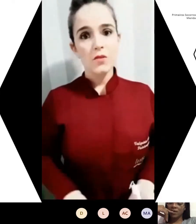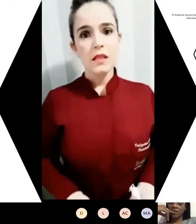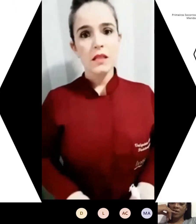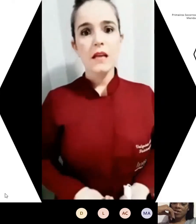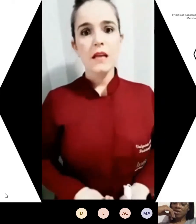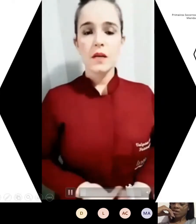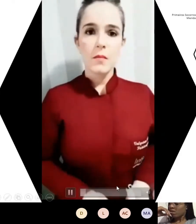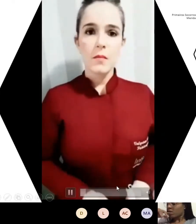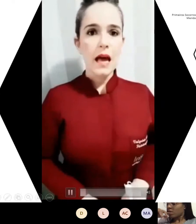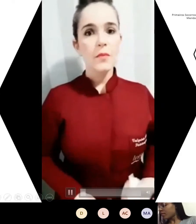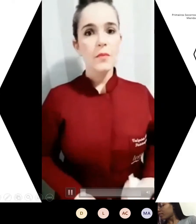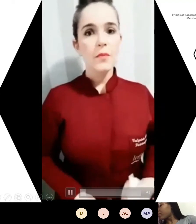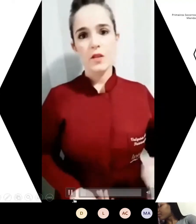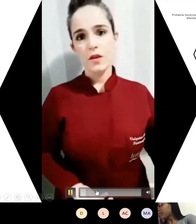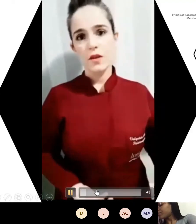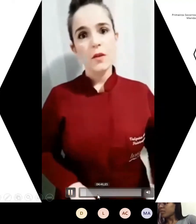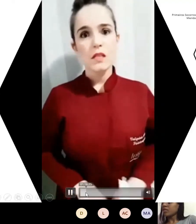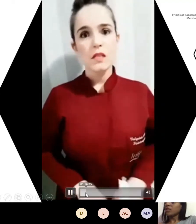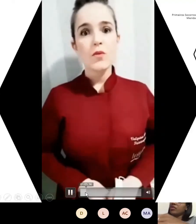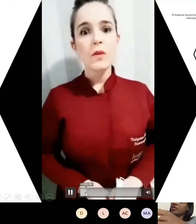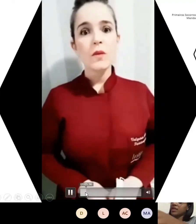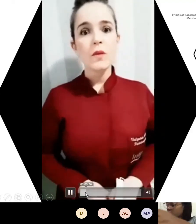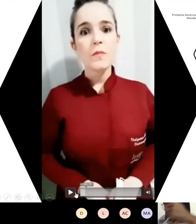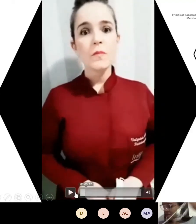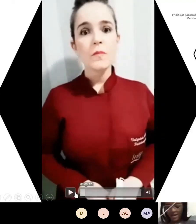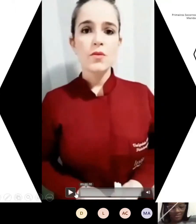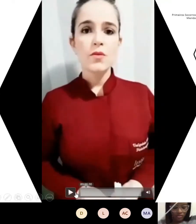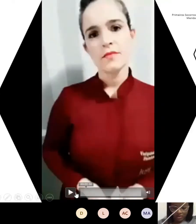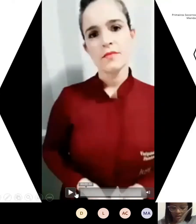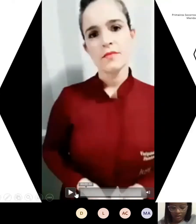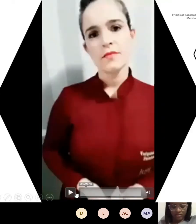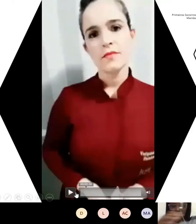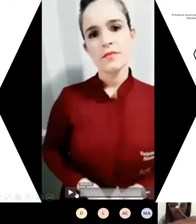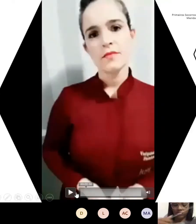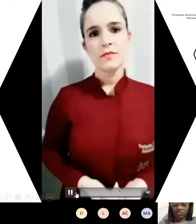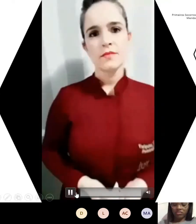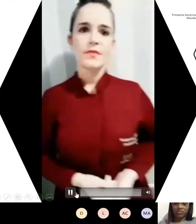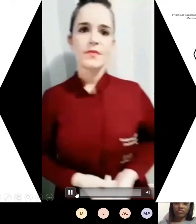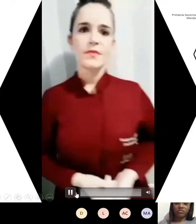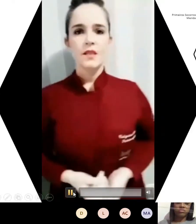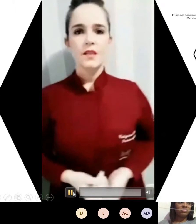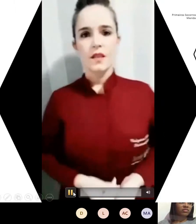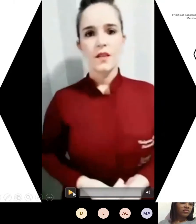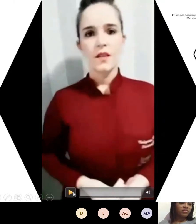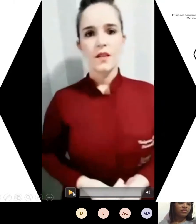sim. precisam sair das suas casas para Agora trabalhar, foi? para resolver alguma coisa. Vou até colocar. Agora foi?